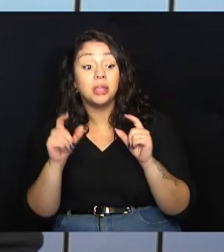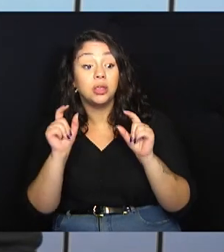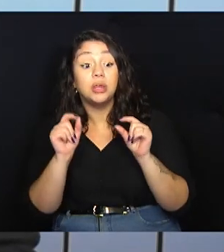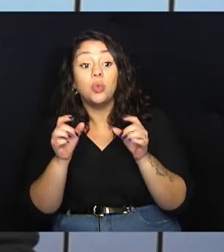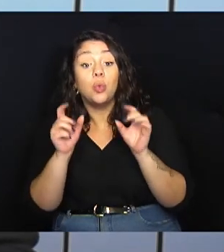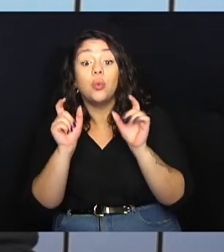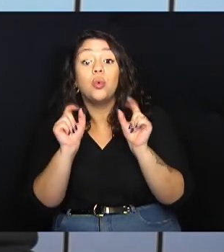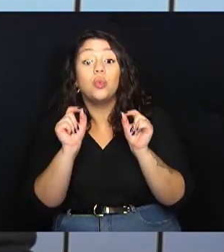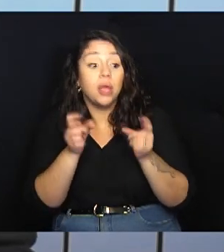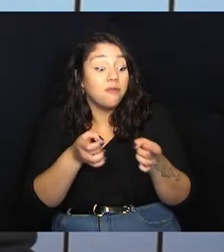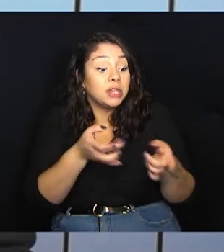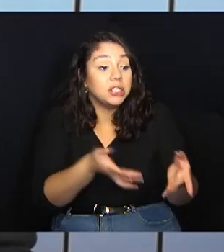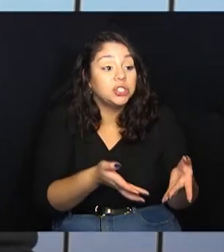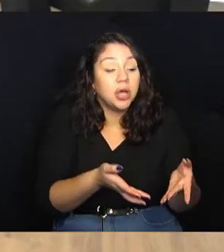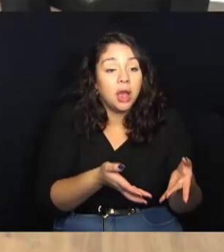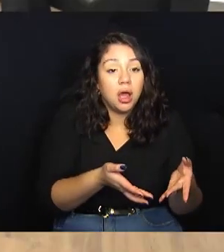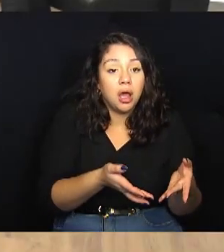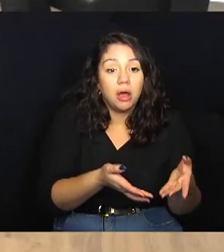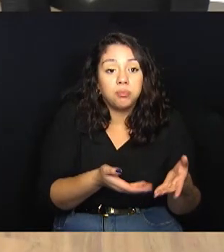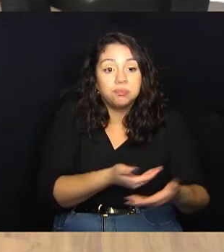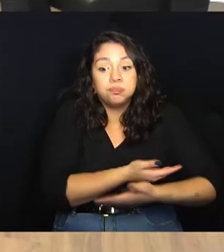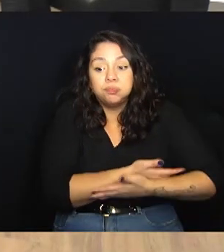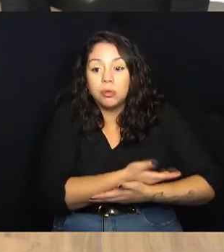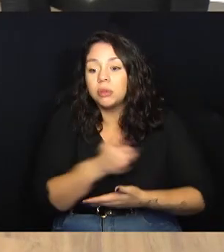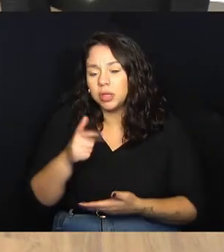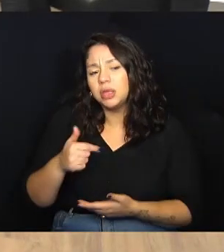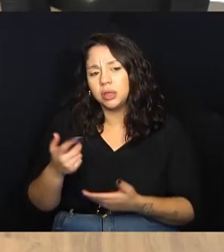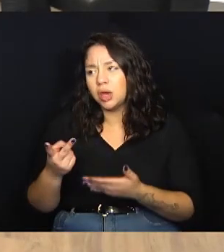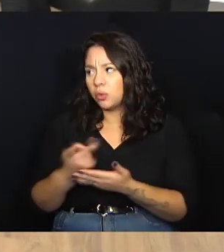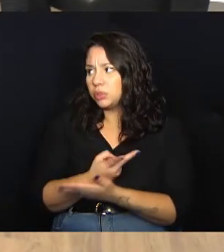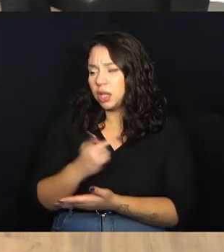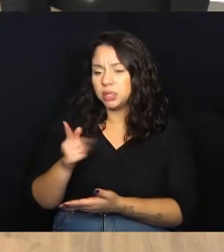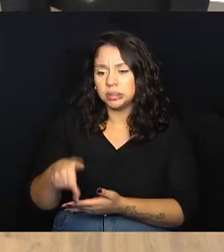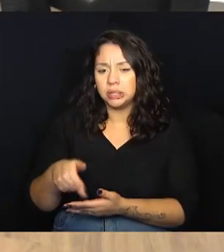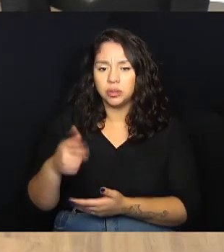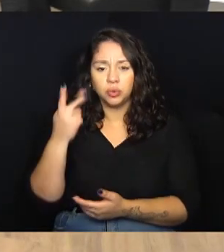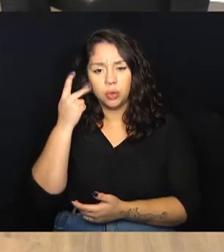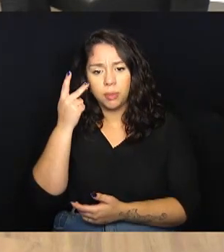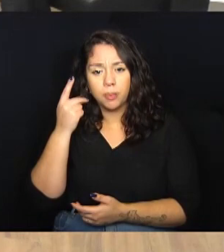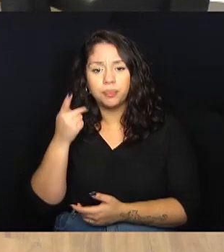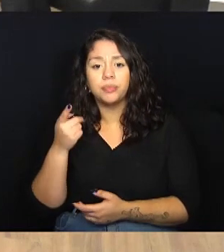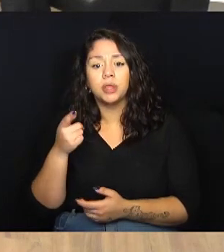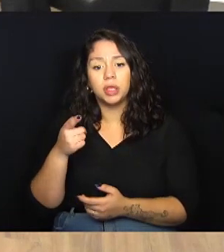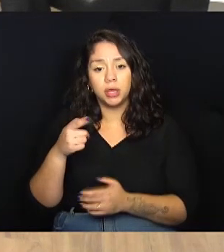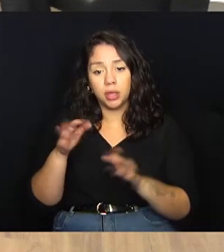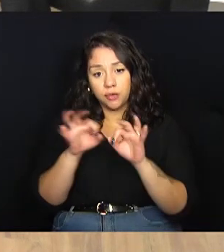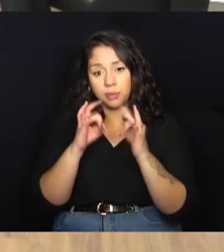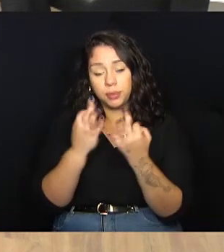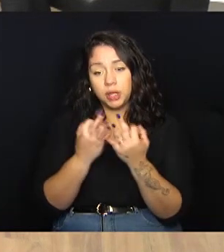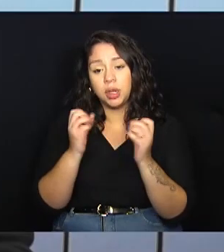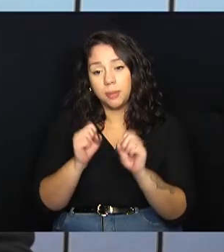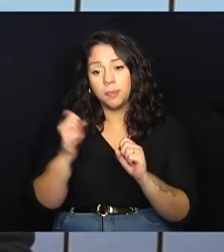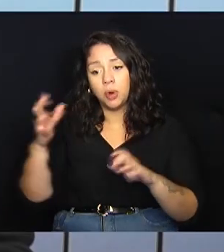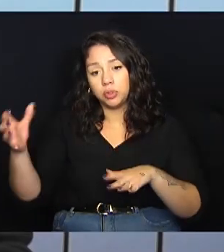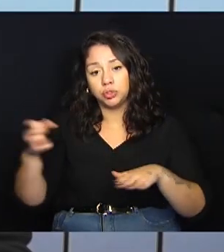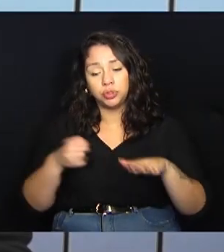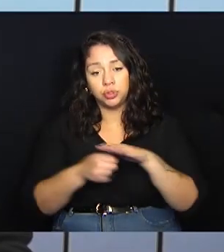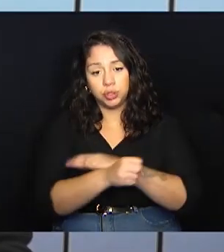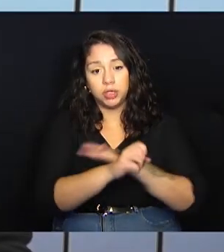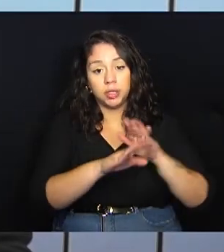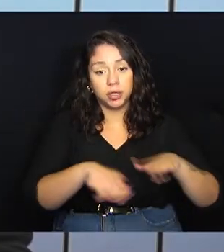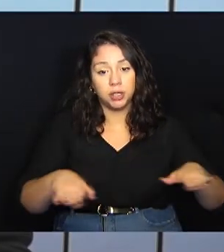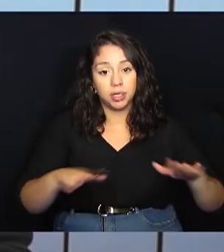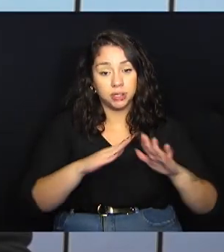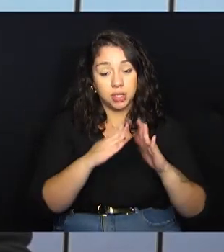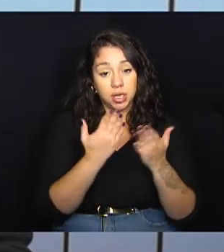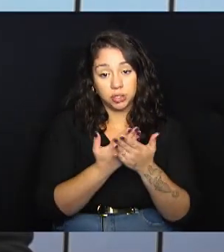sair? É, né? O que acontece naturalmente nas famílias. E a família pode pôr a criança na escola, em período integral,